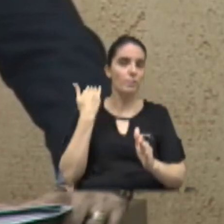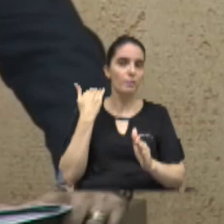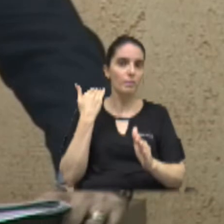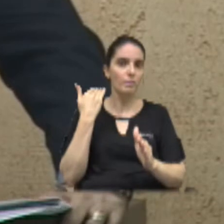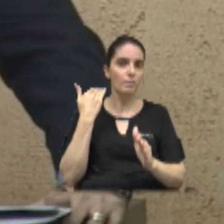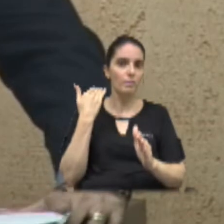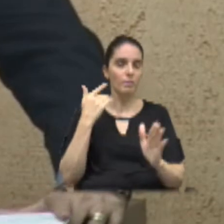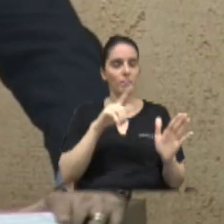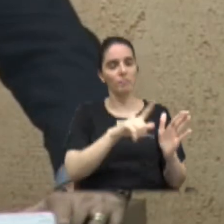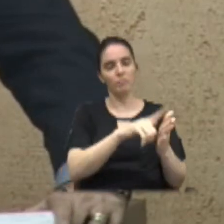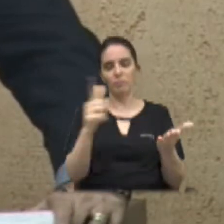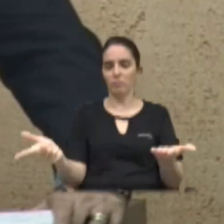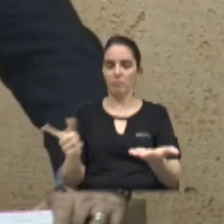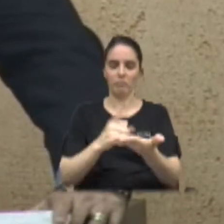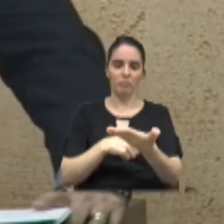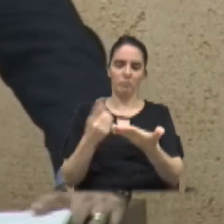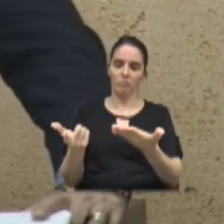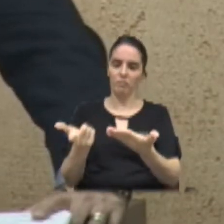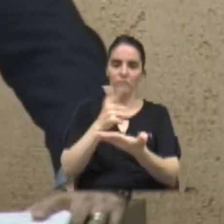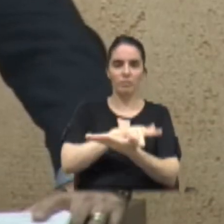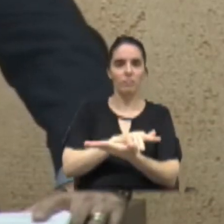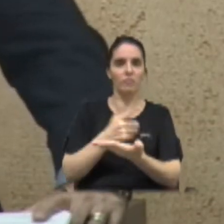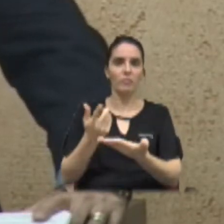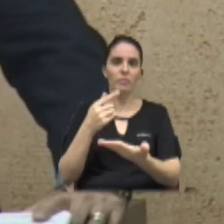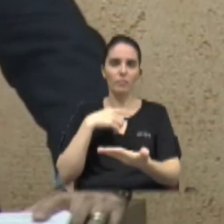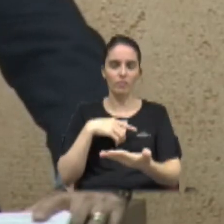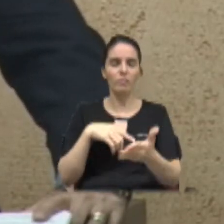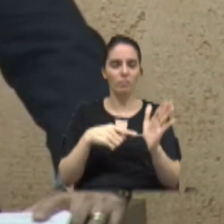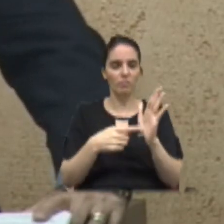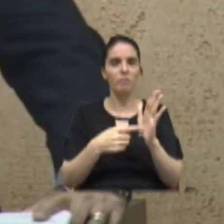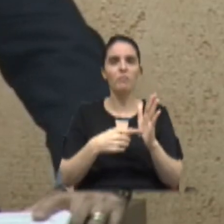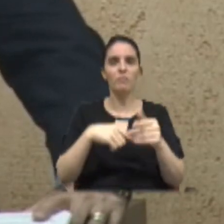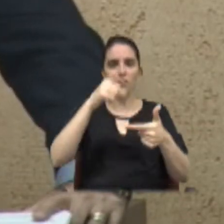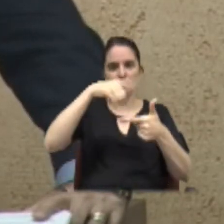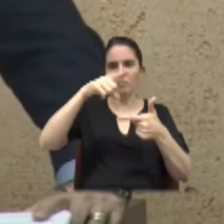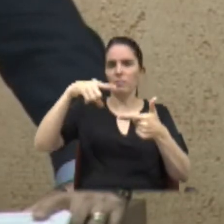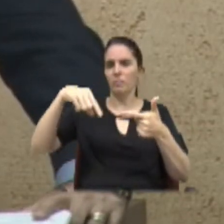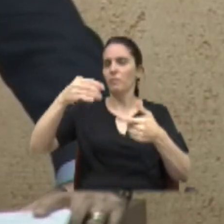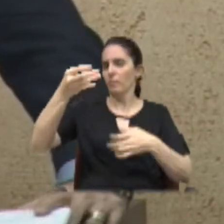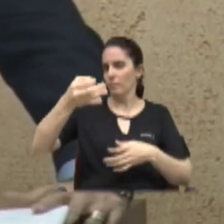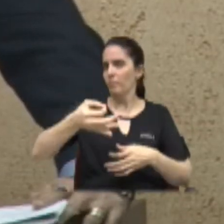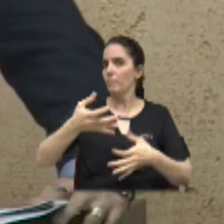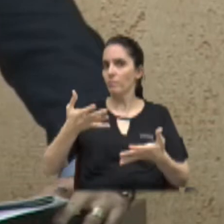de revista, capa de jornal, entra na estatística.